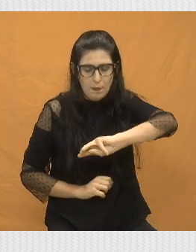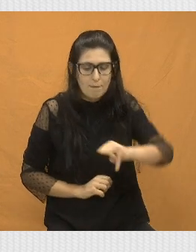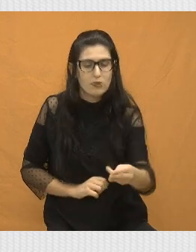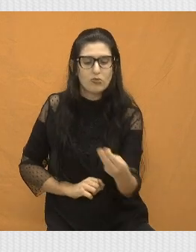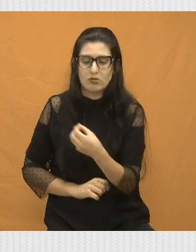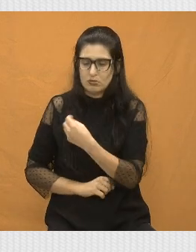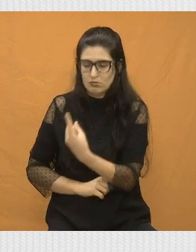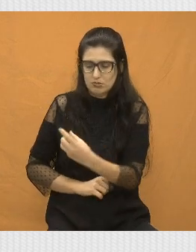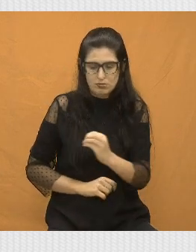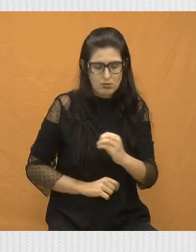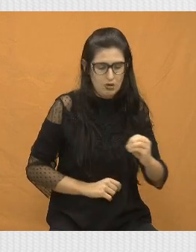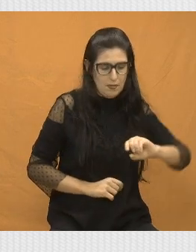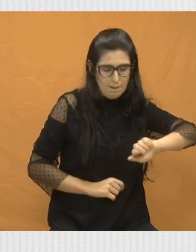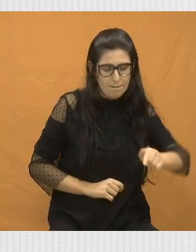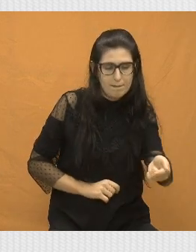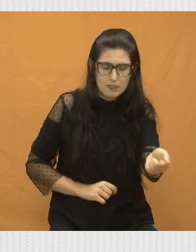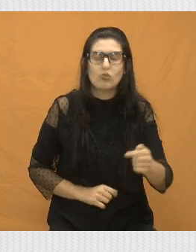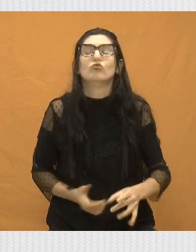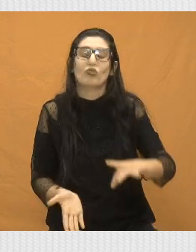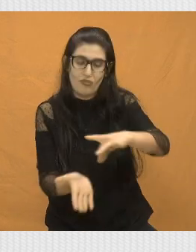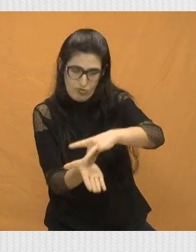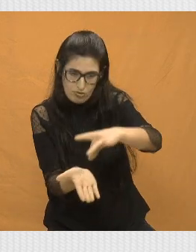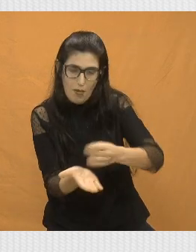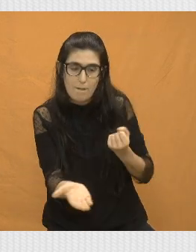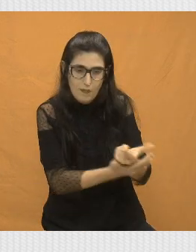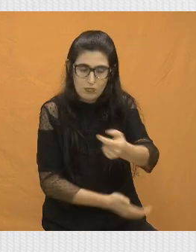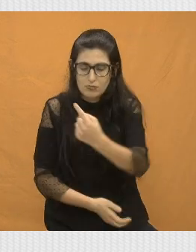17.100.000, foi realizado